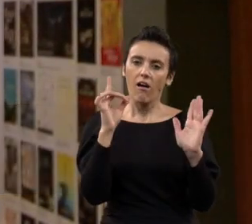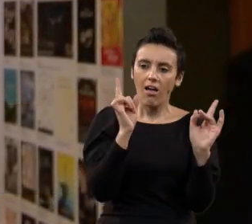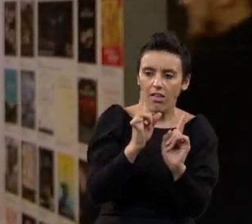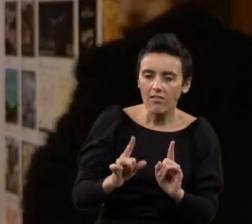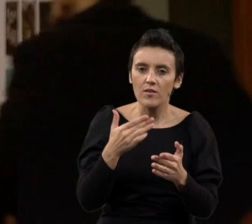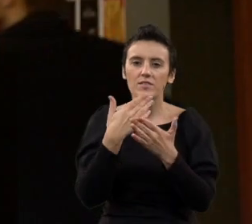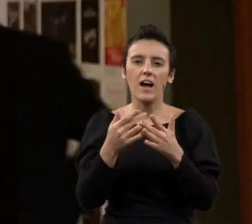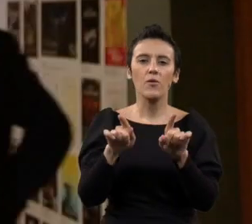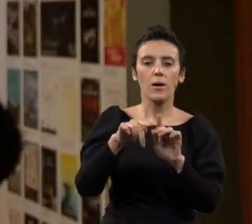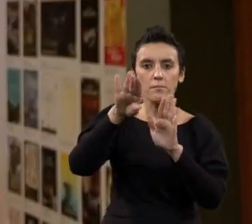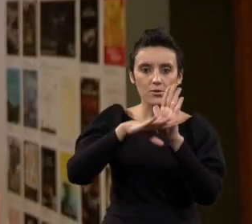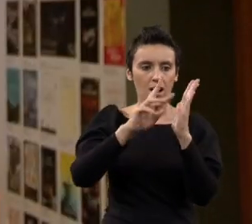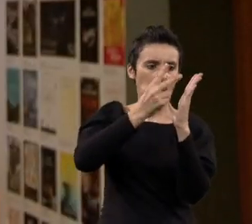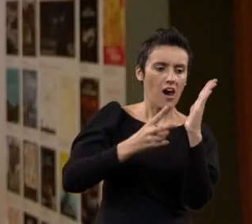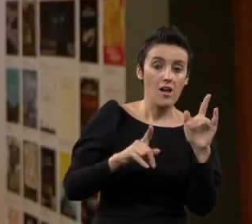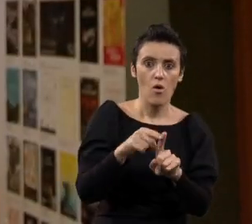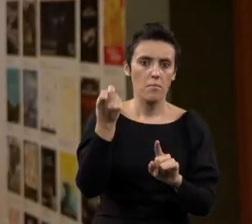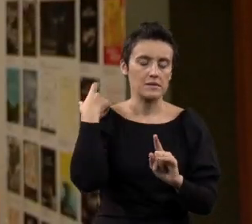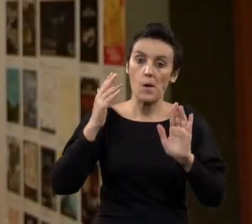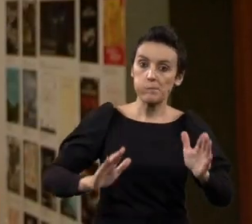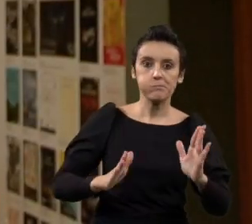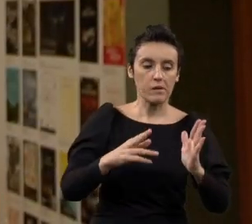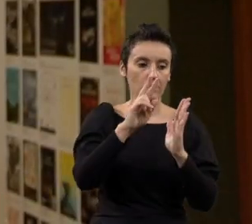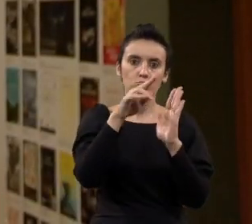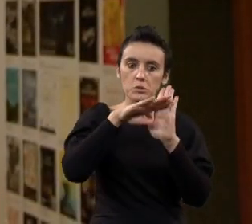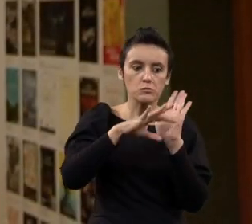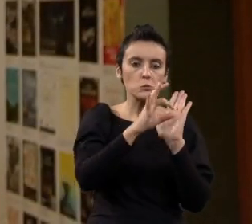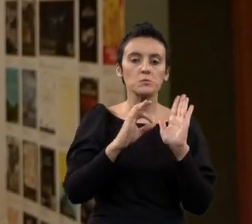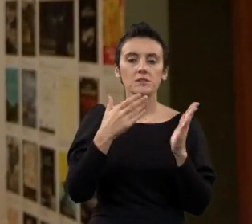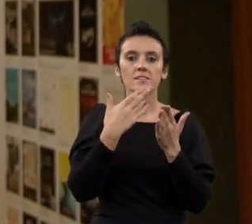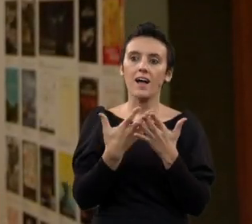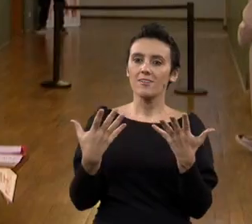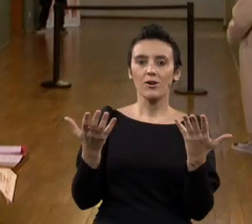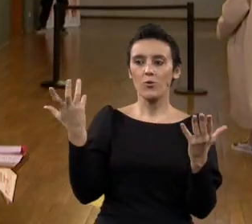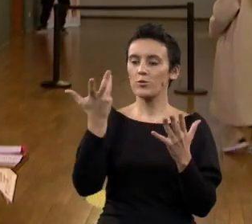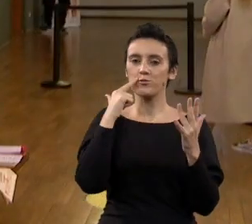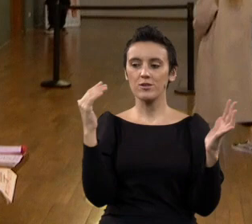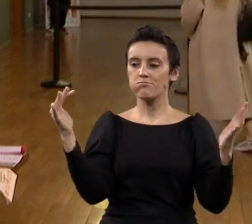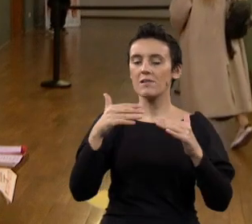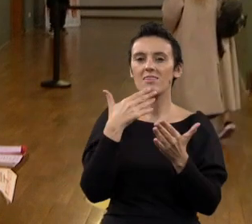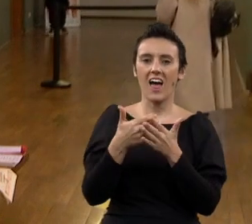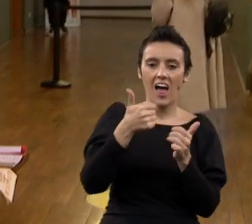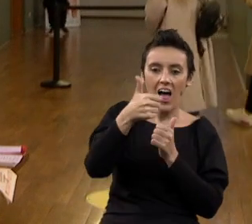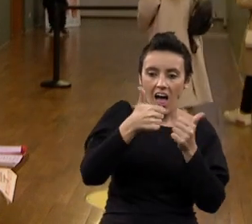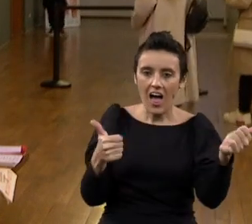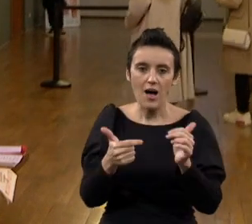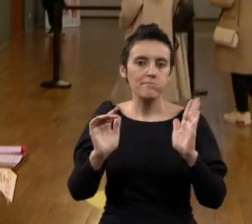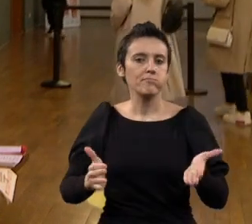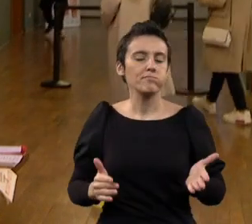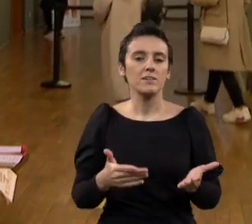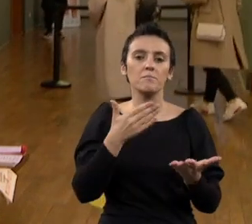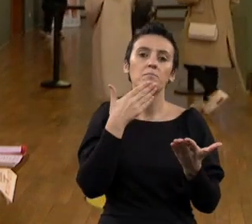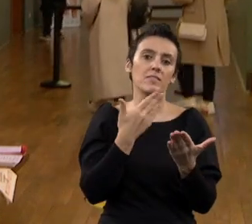o ano passado e podemos estar efetivamente juntos na cultura sem estarmos separados por medidas, isto parafraseando o slogan do ano